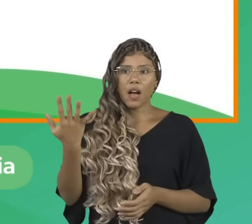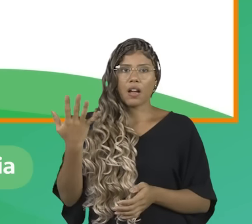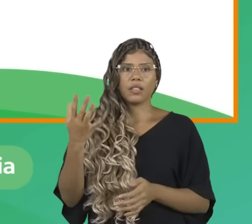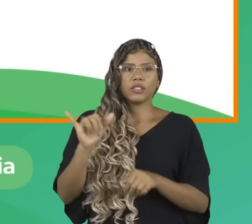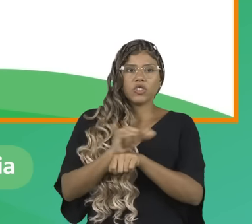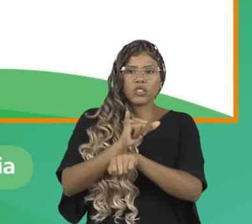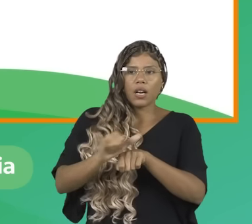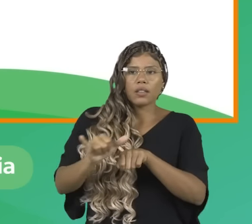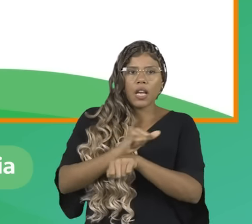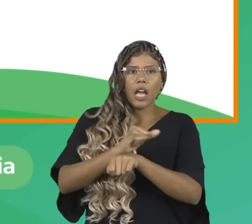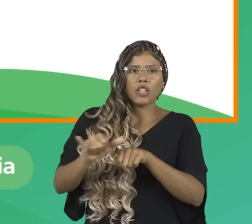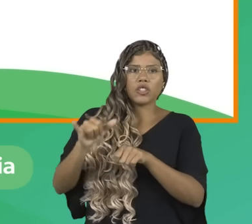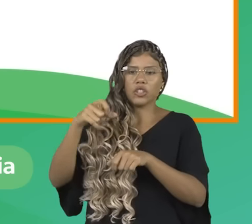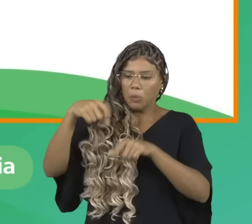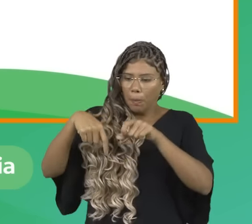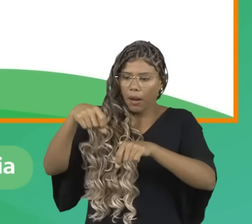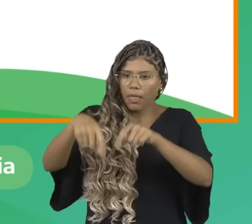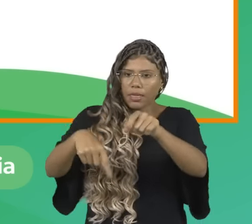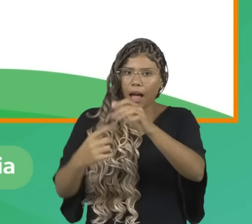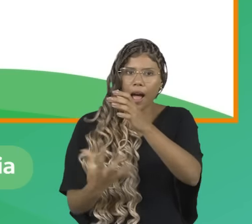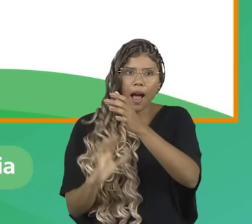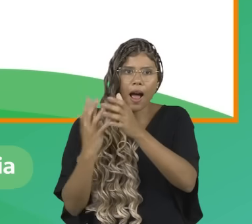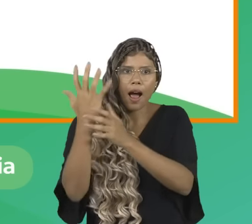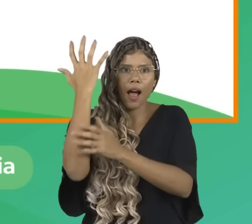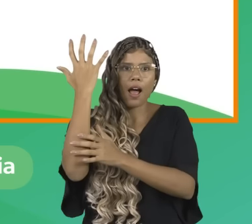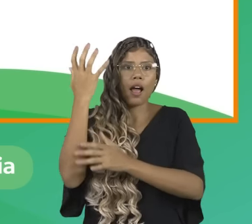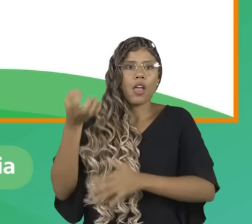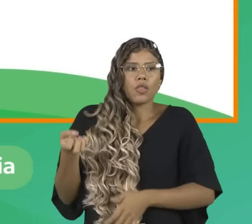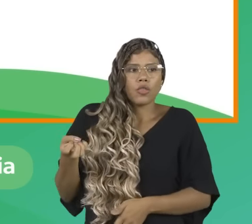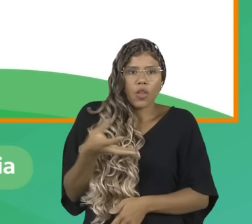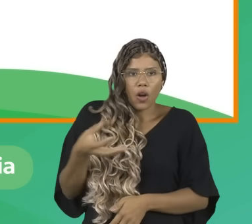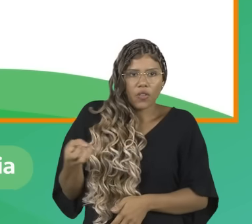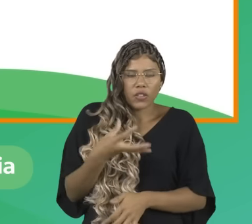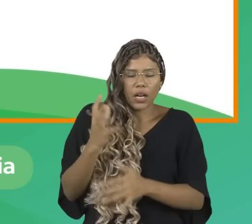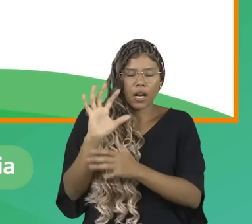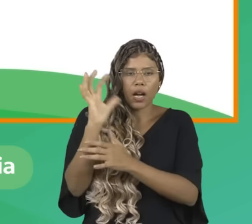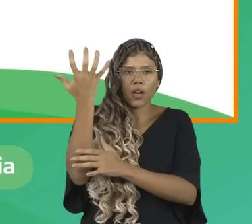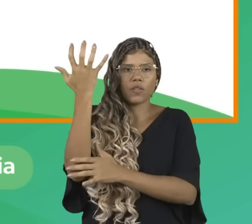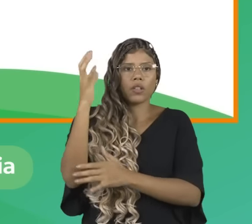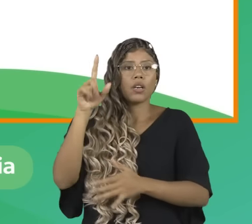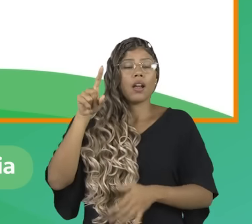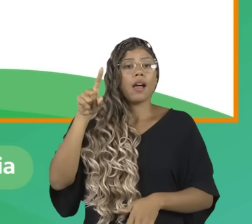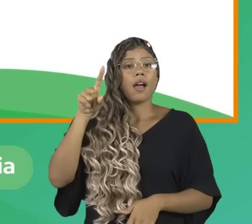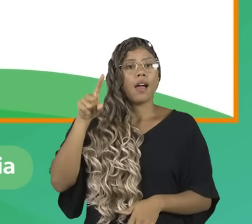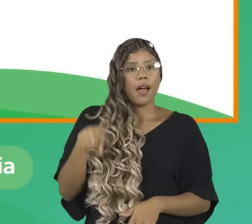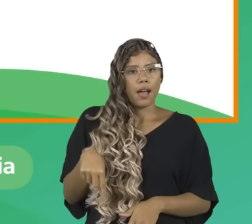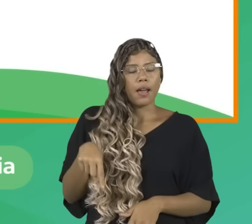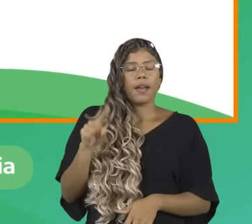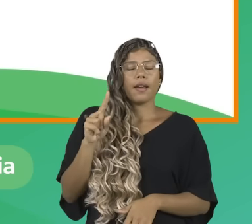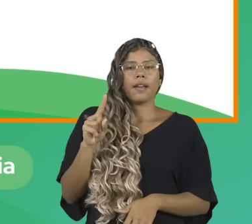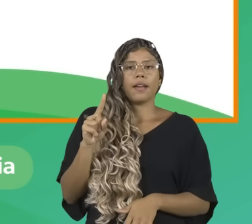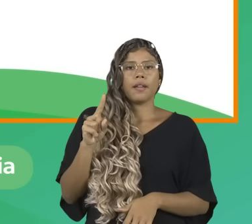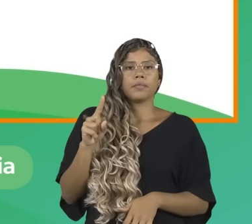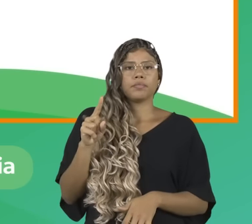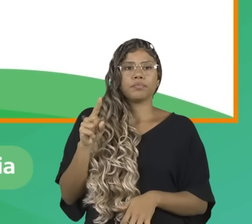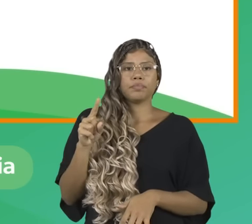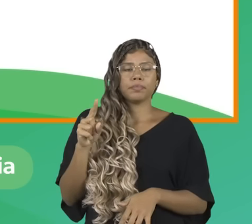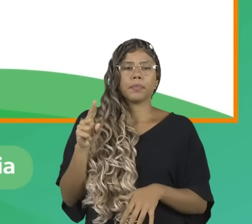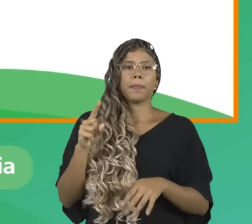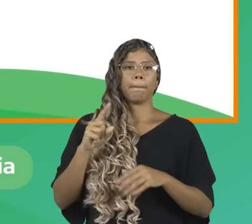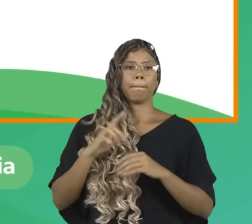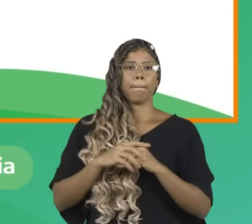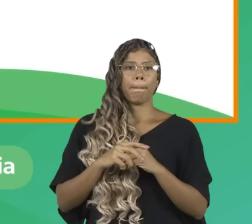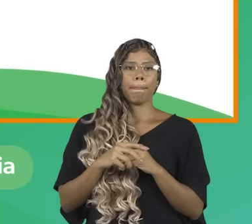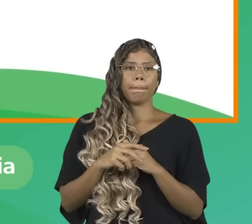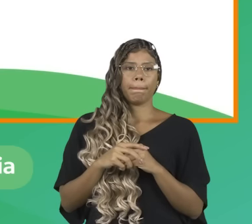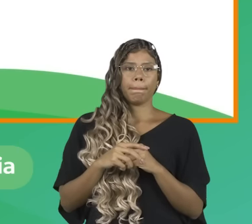significa replantar a mata que ocuparia aquele lugar como uma mata nativa ou uma substituta adequada para aquela